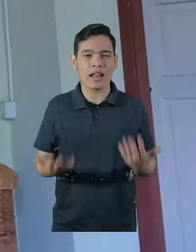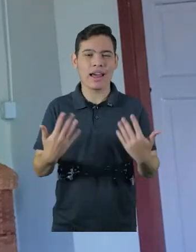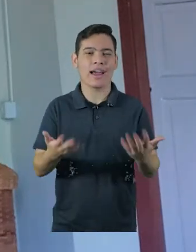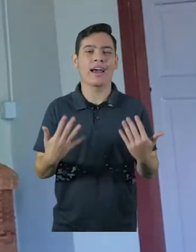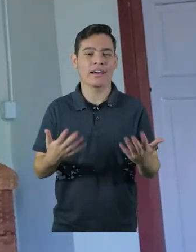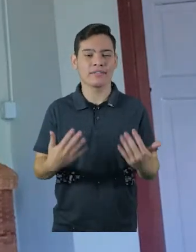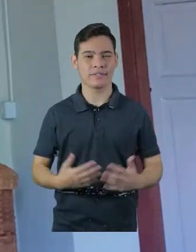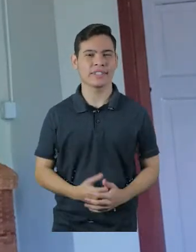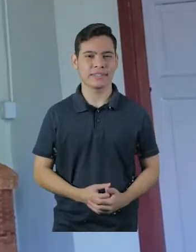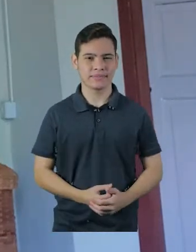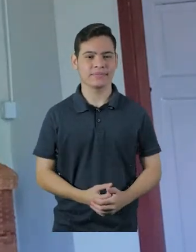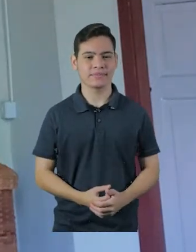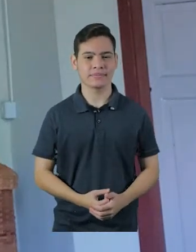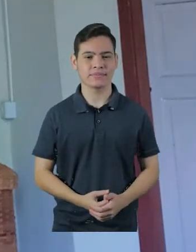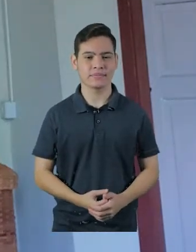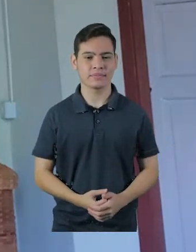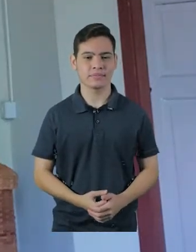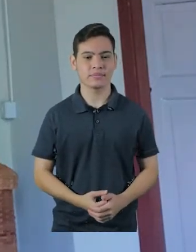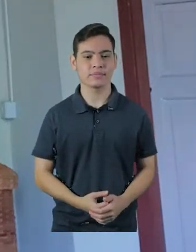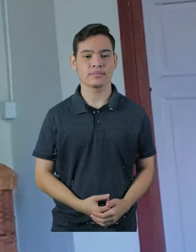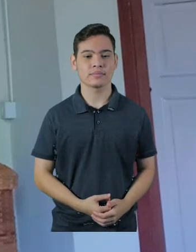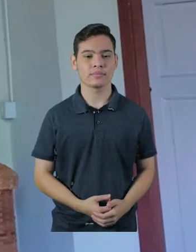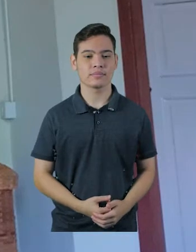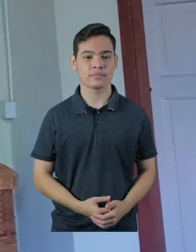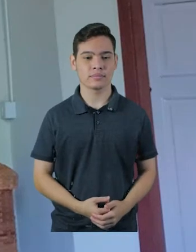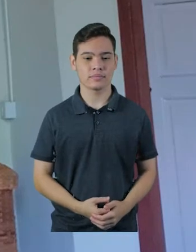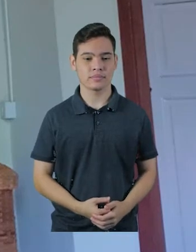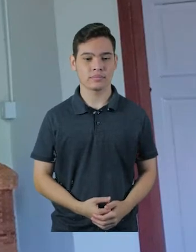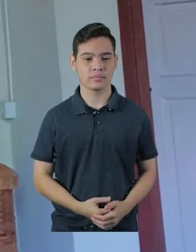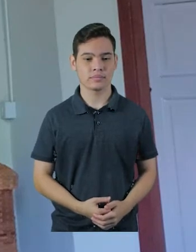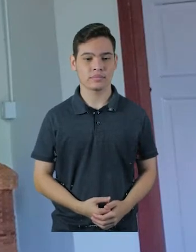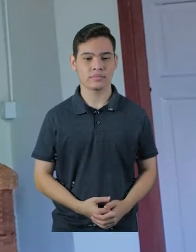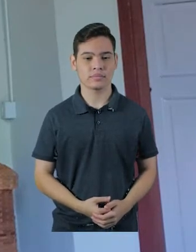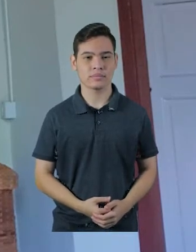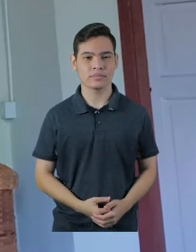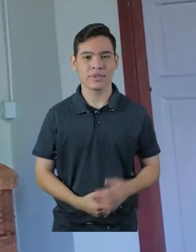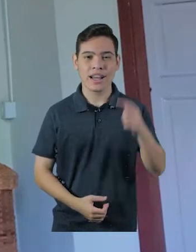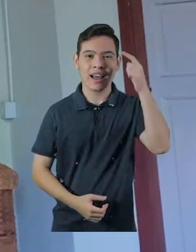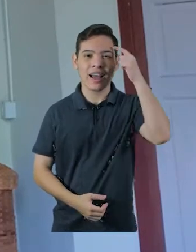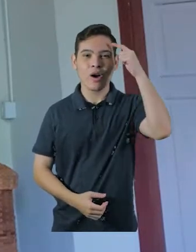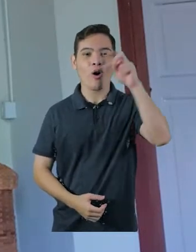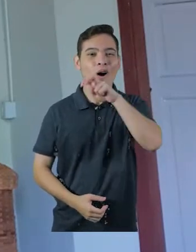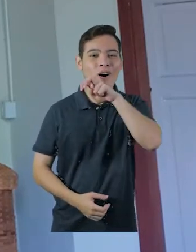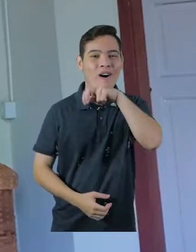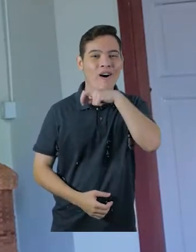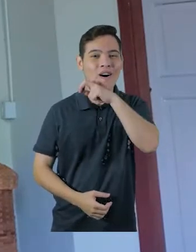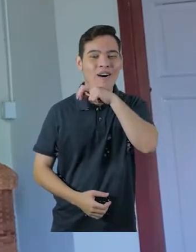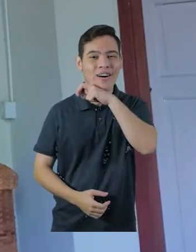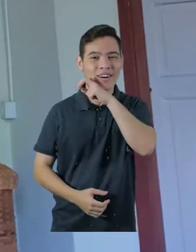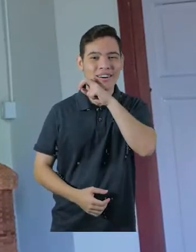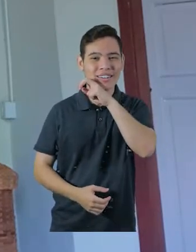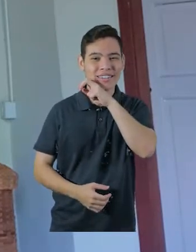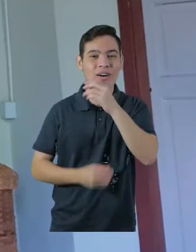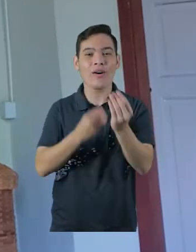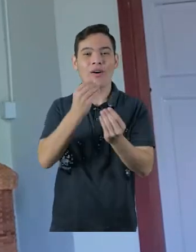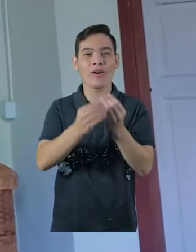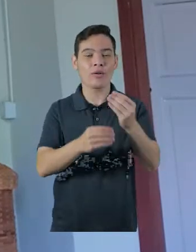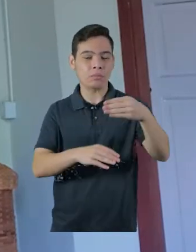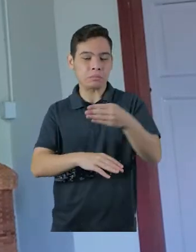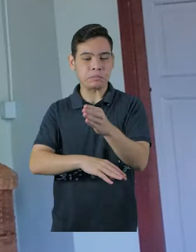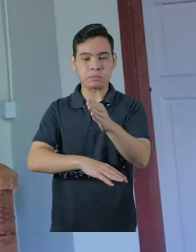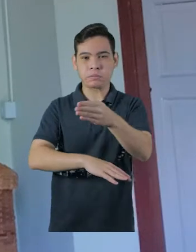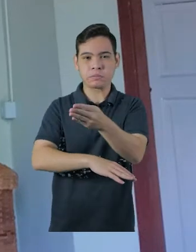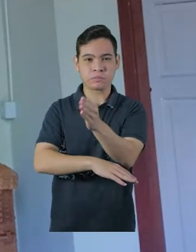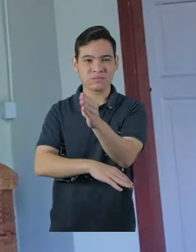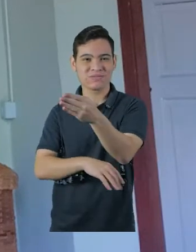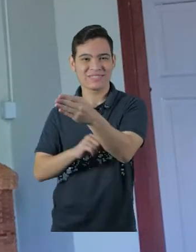relaxados. A gente vai fazer as diferentes possibilidades de serpentear, de ondular a coluna.